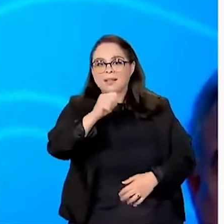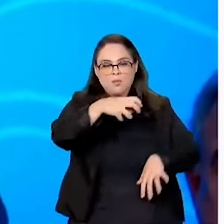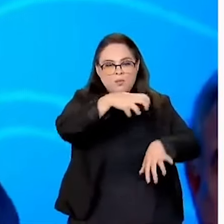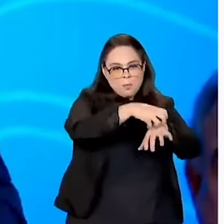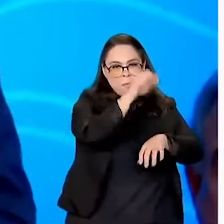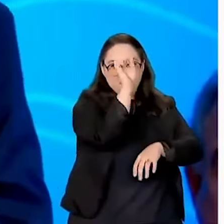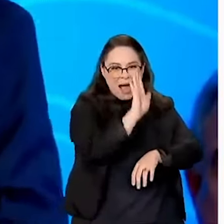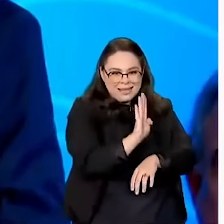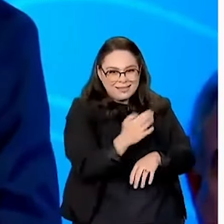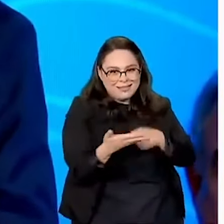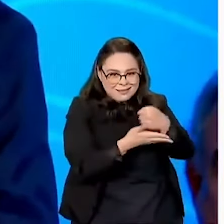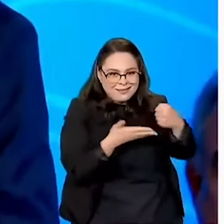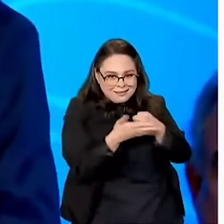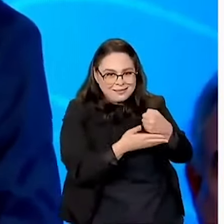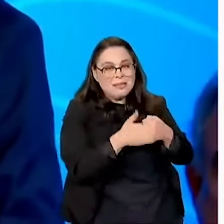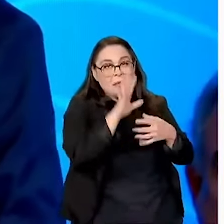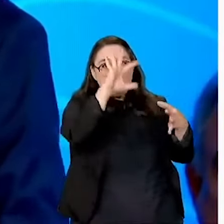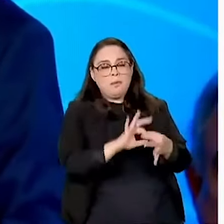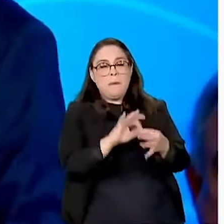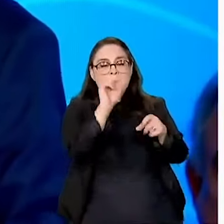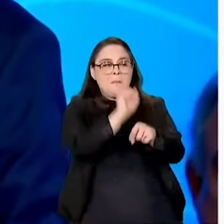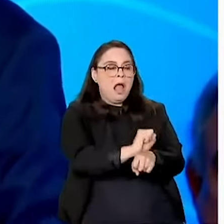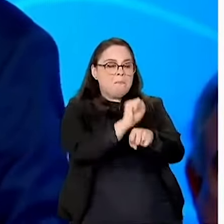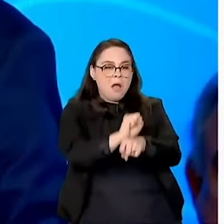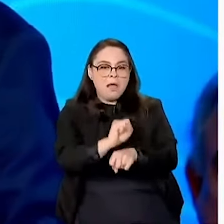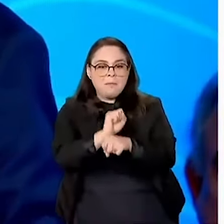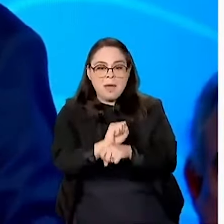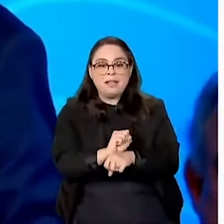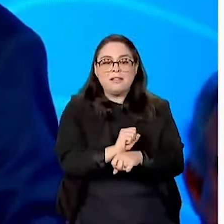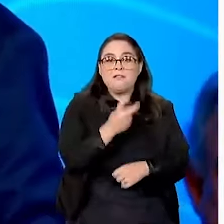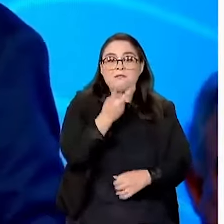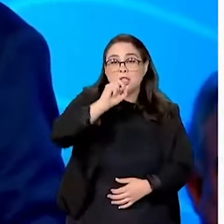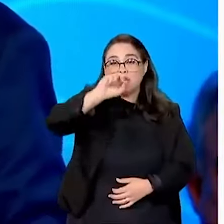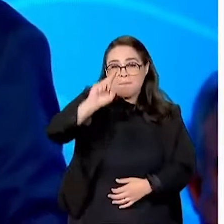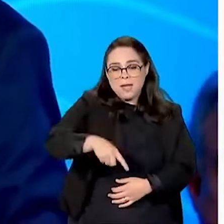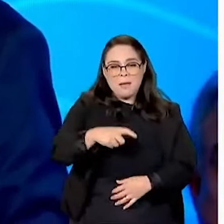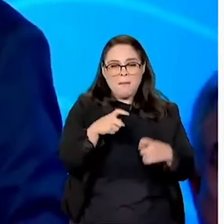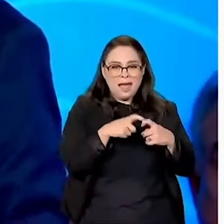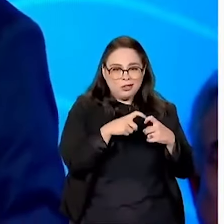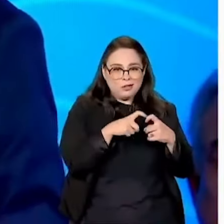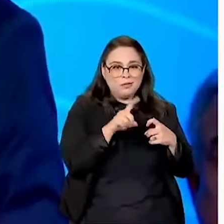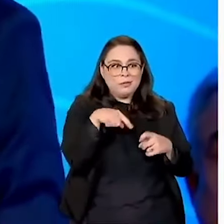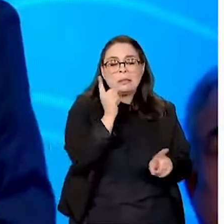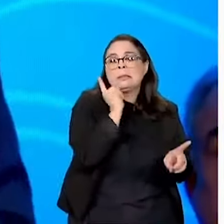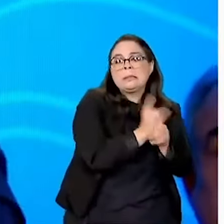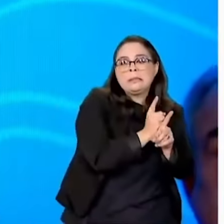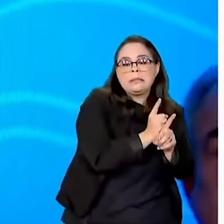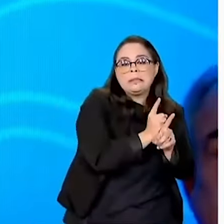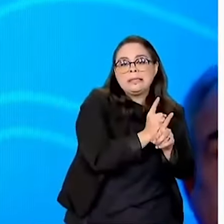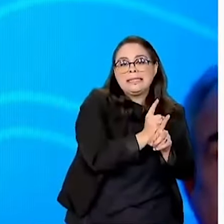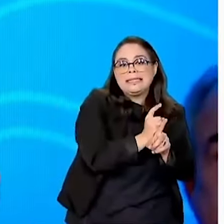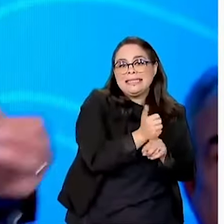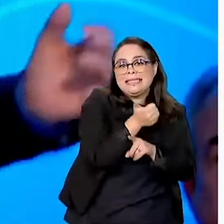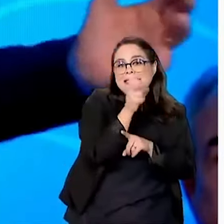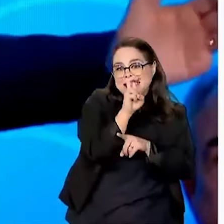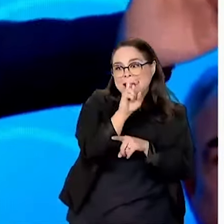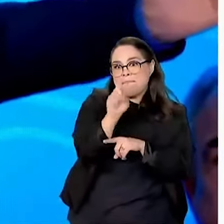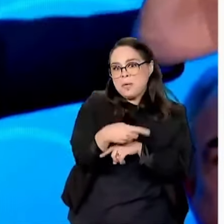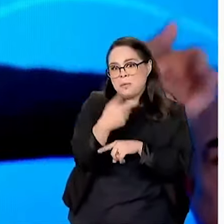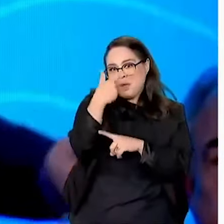de saúde ficaram paralisadas. De 20 e poucos mil médicos que a gente tinha, encontramos o país com 15